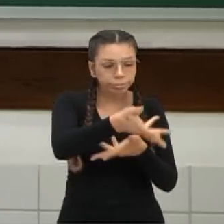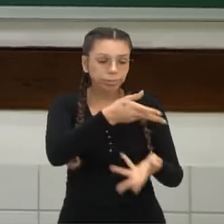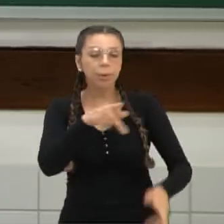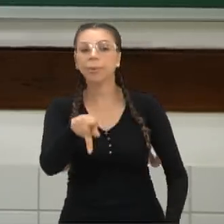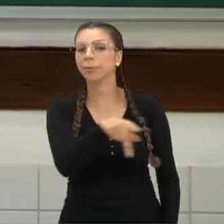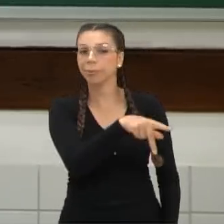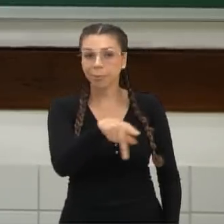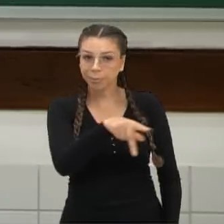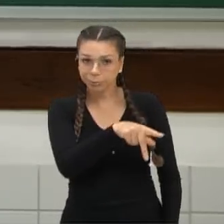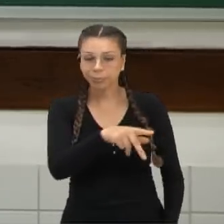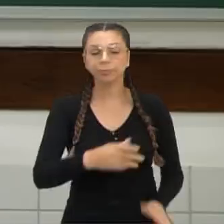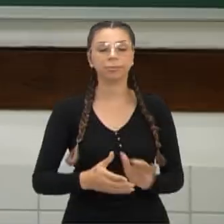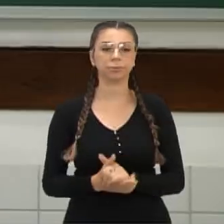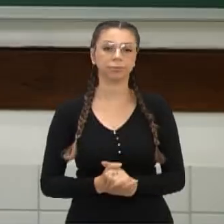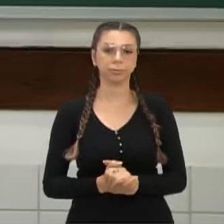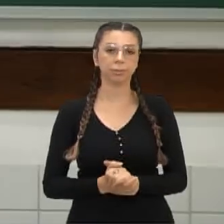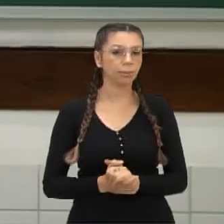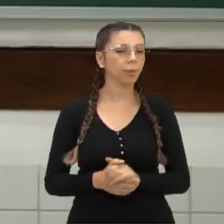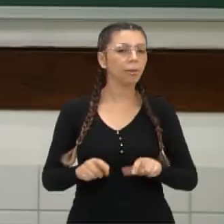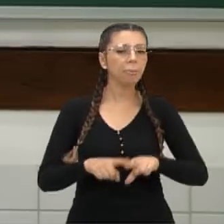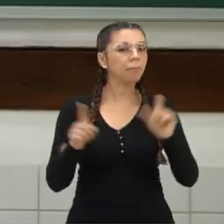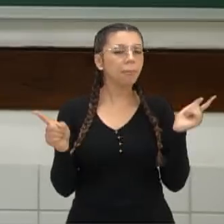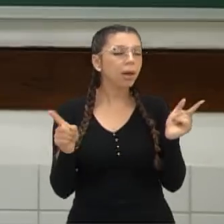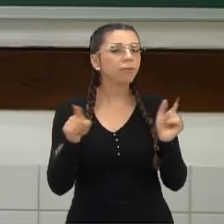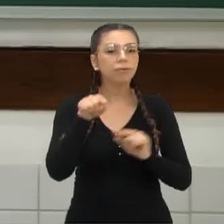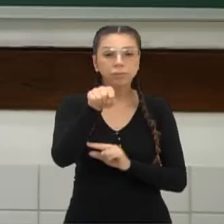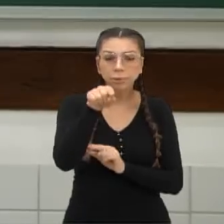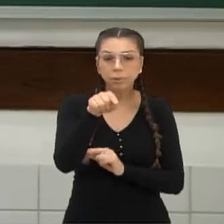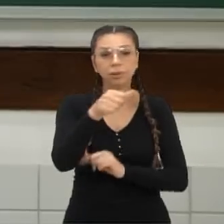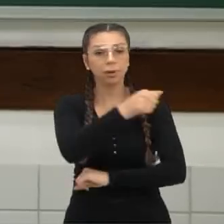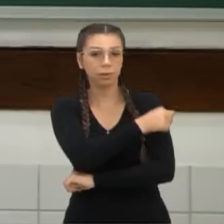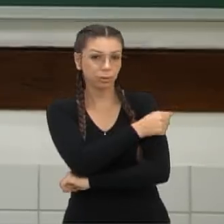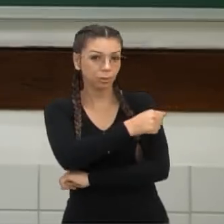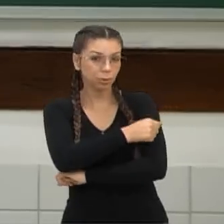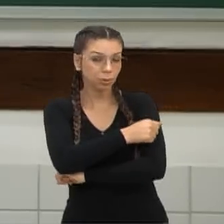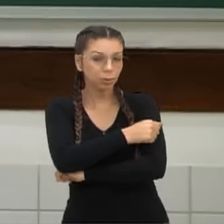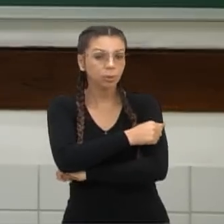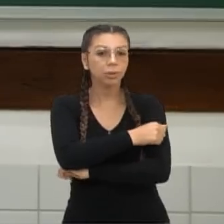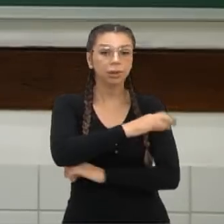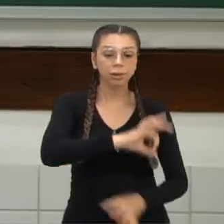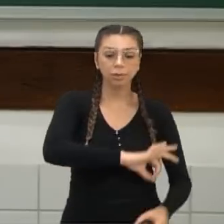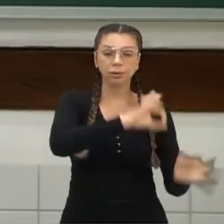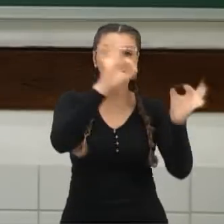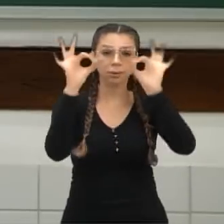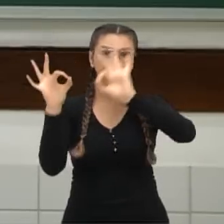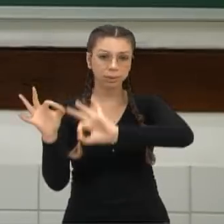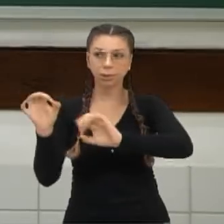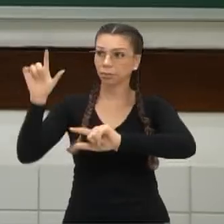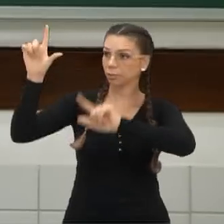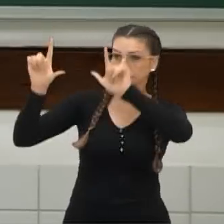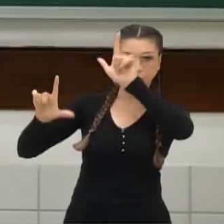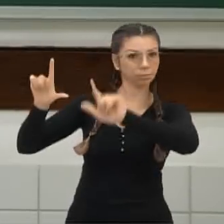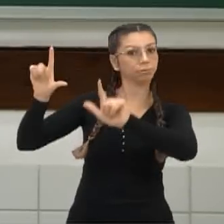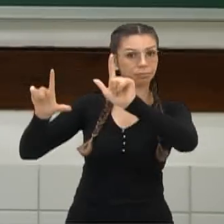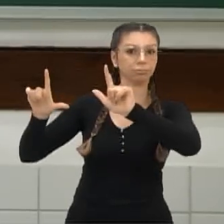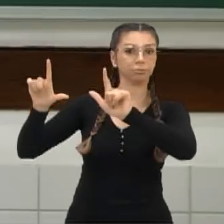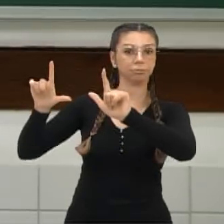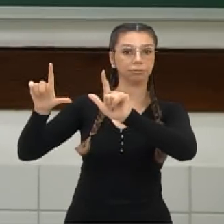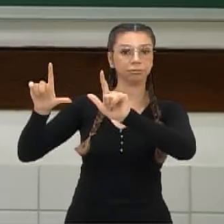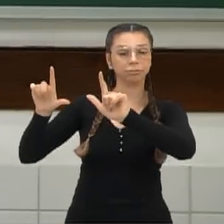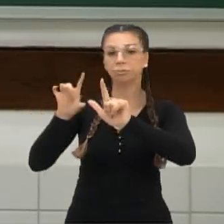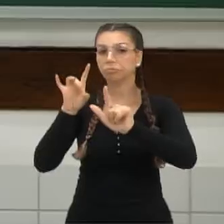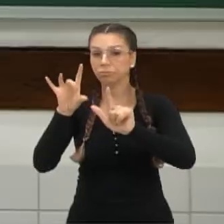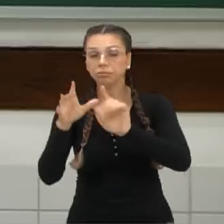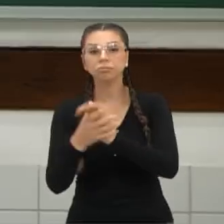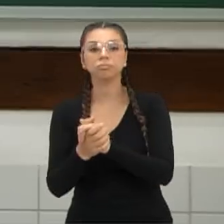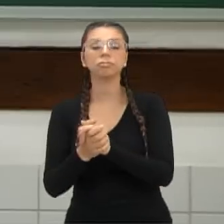no mural, beleza? Mas para aqueles que não estão fazendo as atividades pelo Classroom, estão assistindo as aulas pela TV